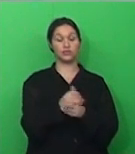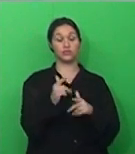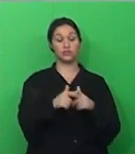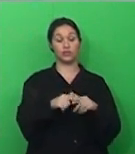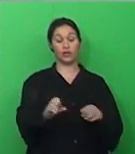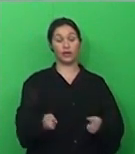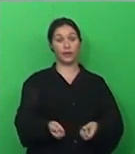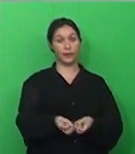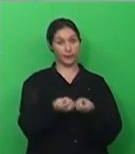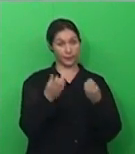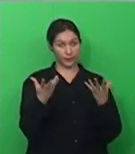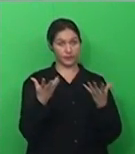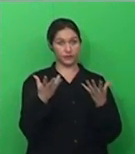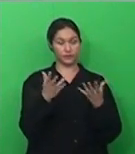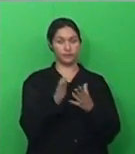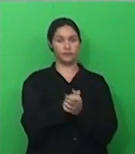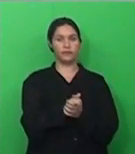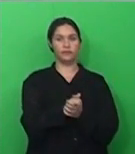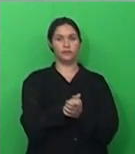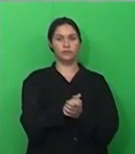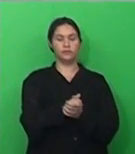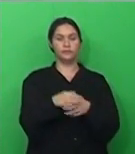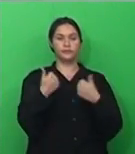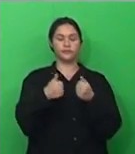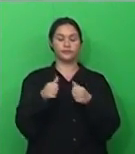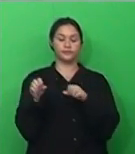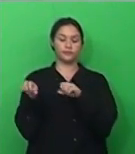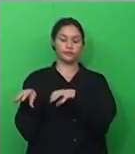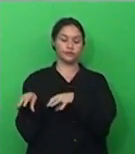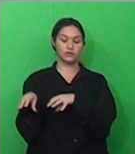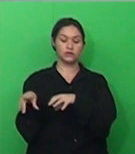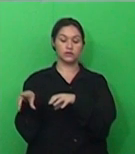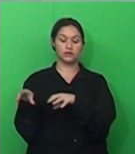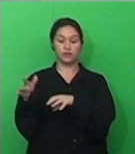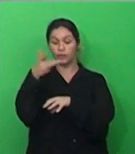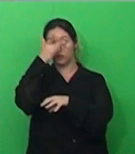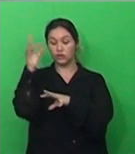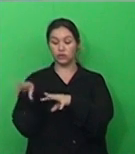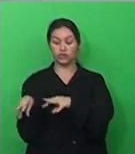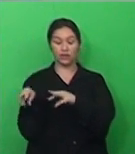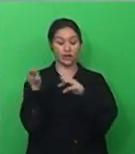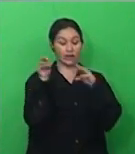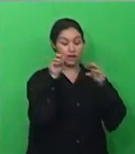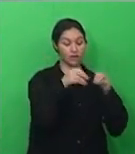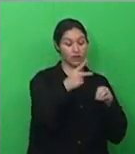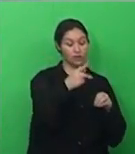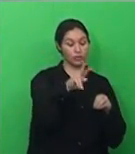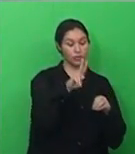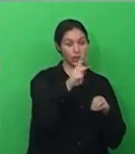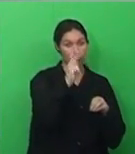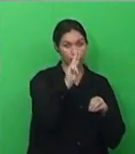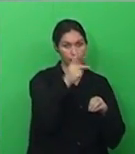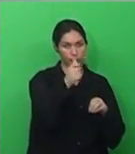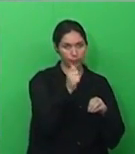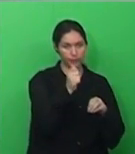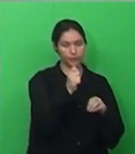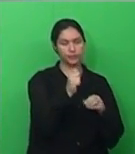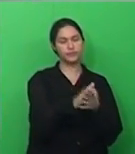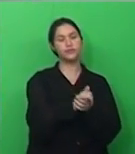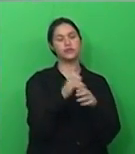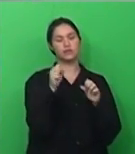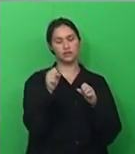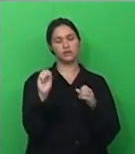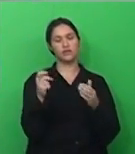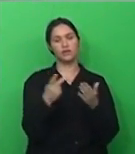momento que é necessária a transferência para a UPA, claro que sim, que se transfira para lá, mas o 24